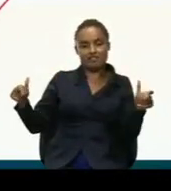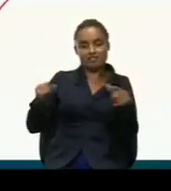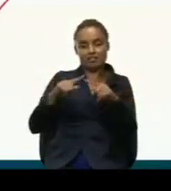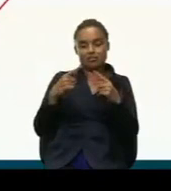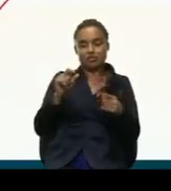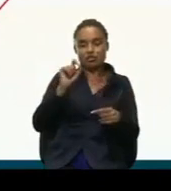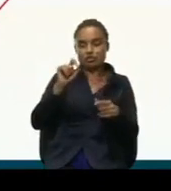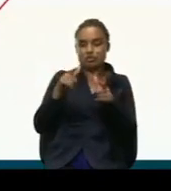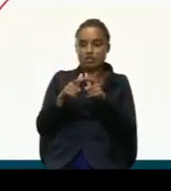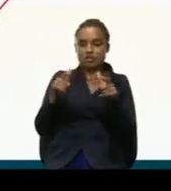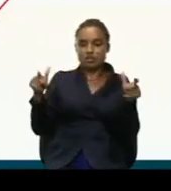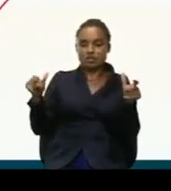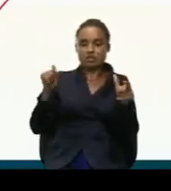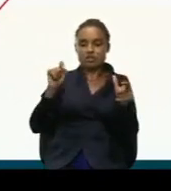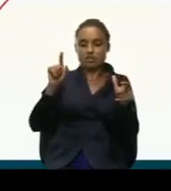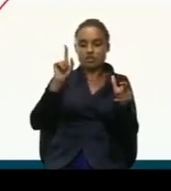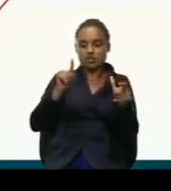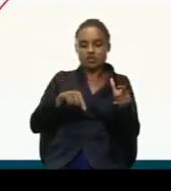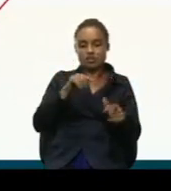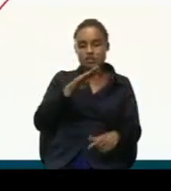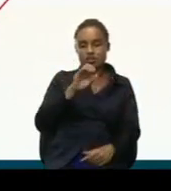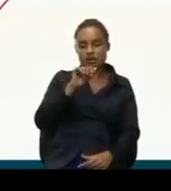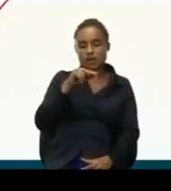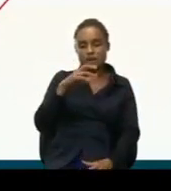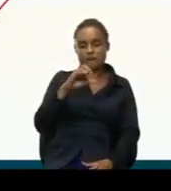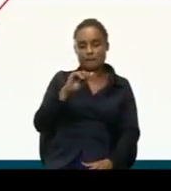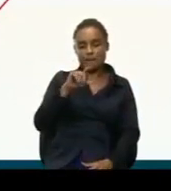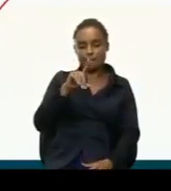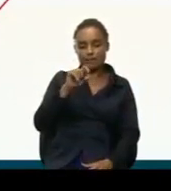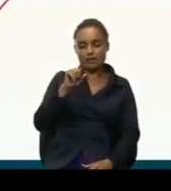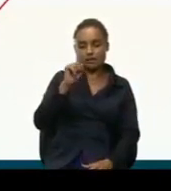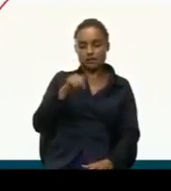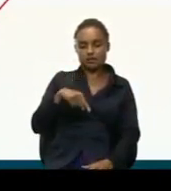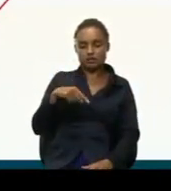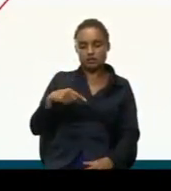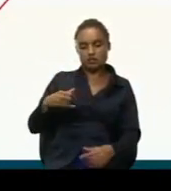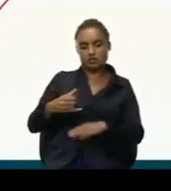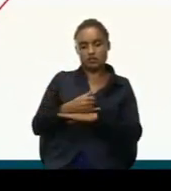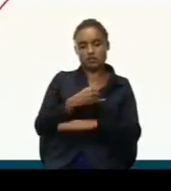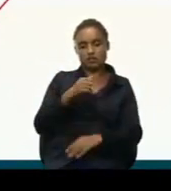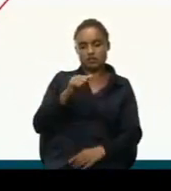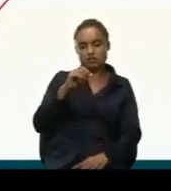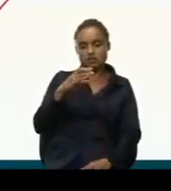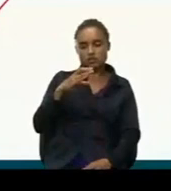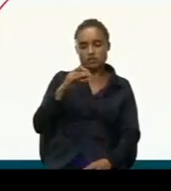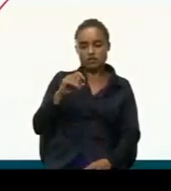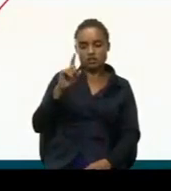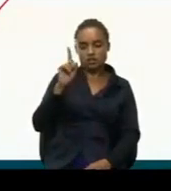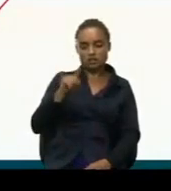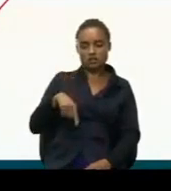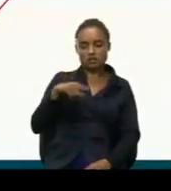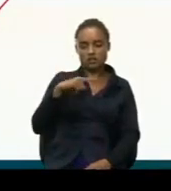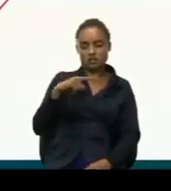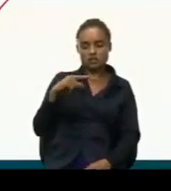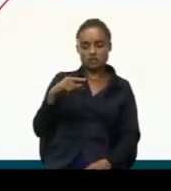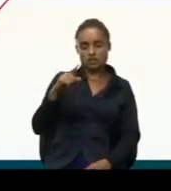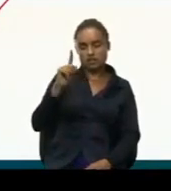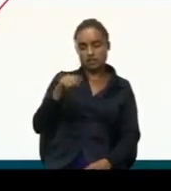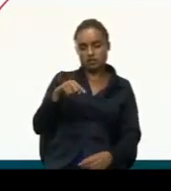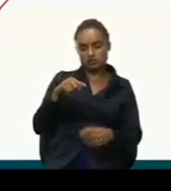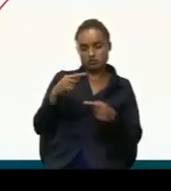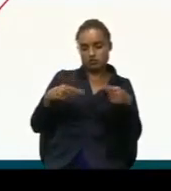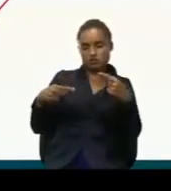importar o tamanho aqui é essa bancada onde o aço vai ficar estirado, onde ele vai ser trabalhado,